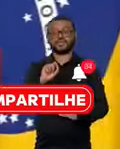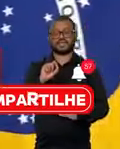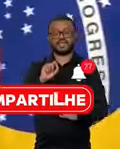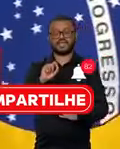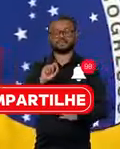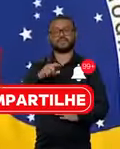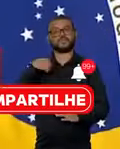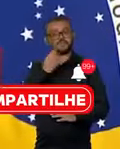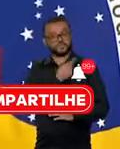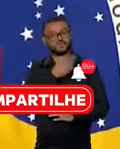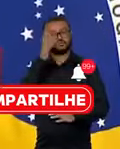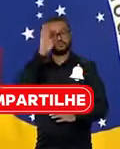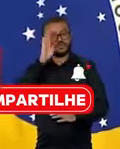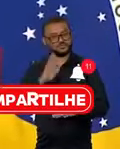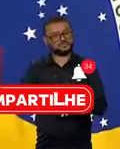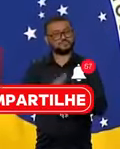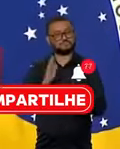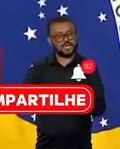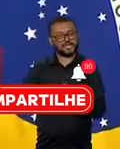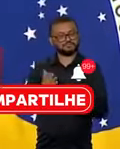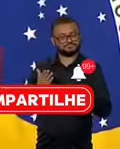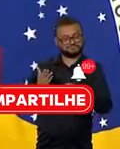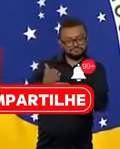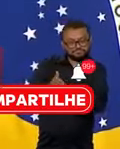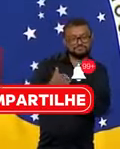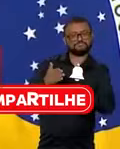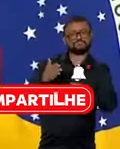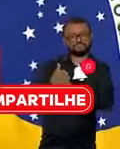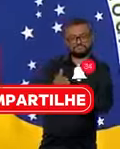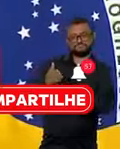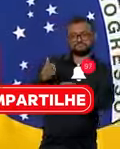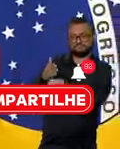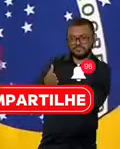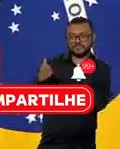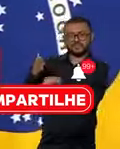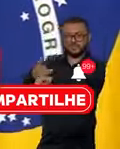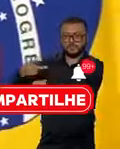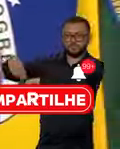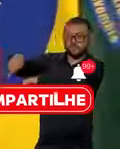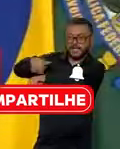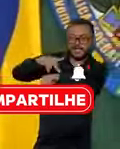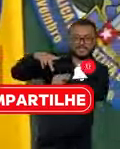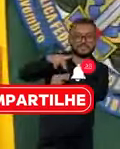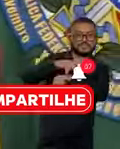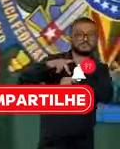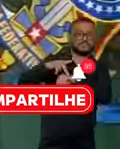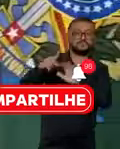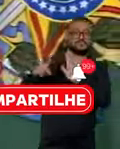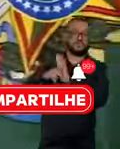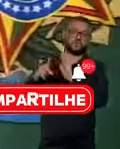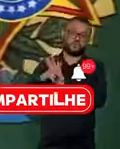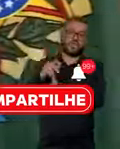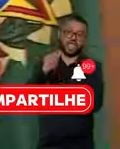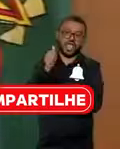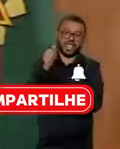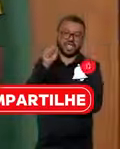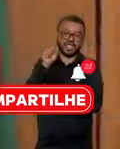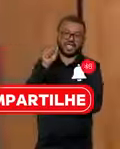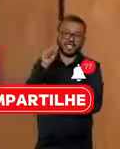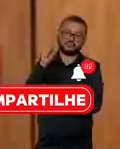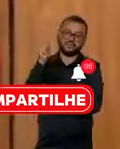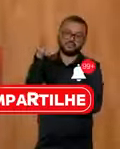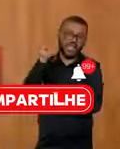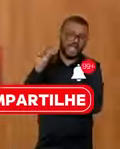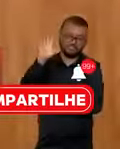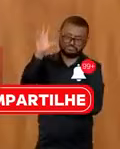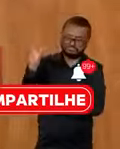concreto, o Brasil tendo mais acesso aos países asiáticos. Então, nós estamos trabalhando